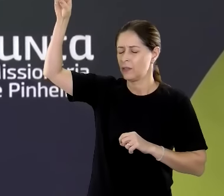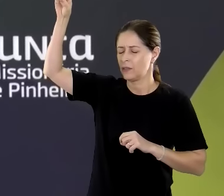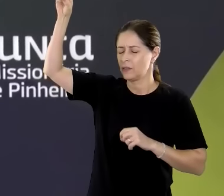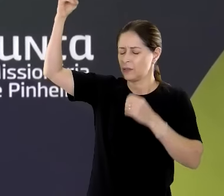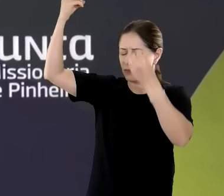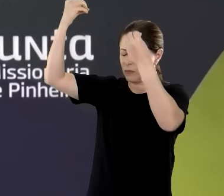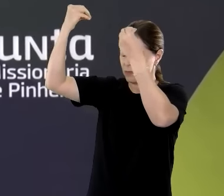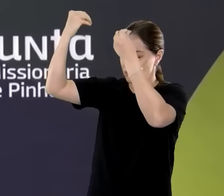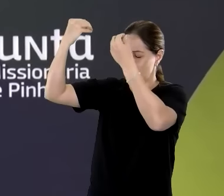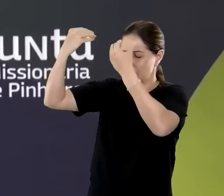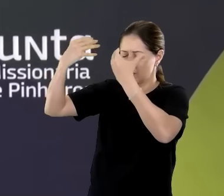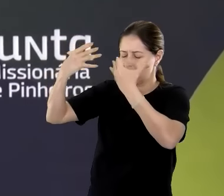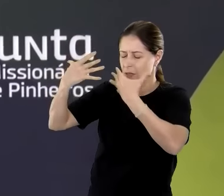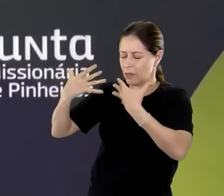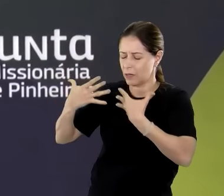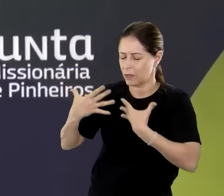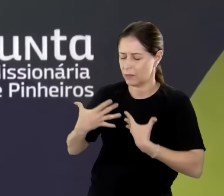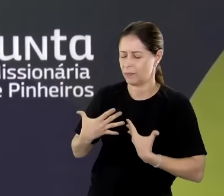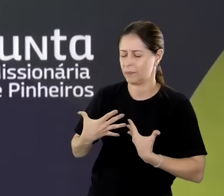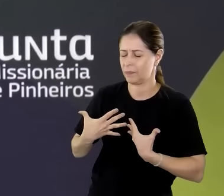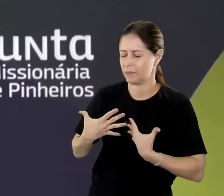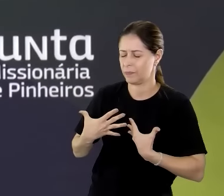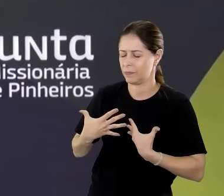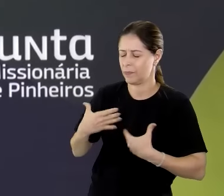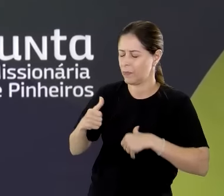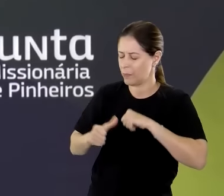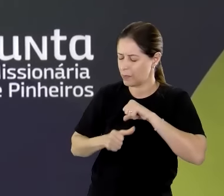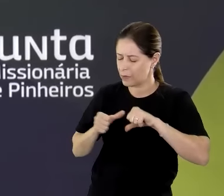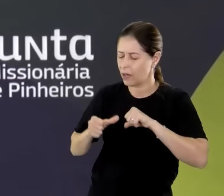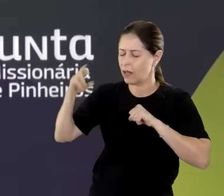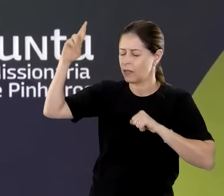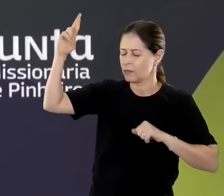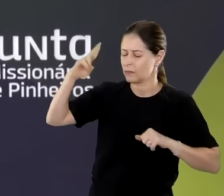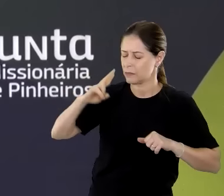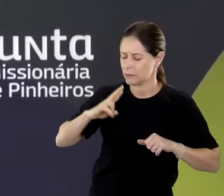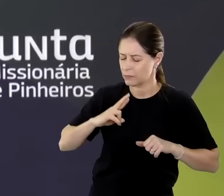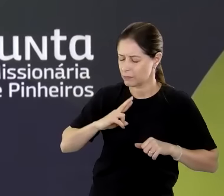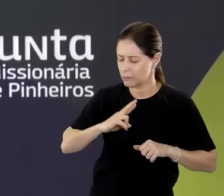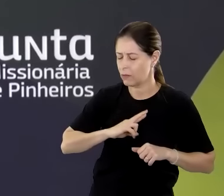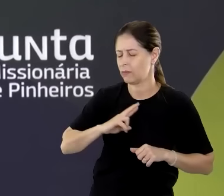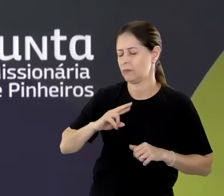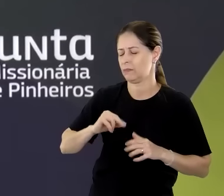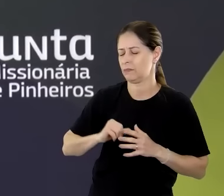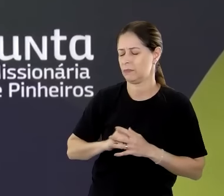manifesta o Teu poder, Senhor, traz resposta, traz solução,